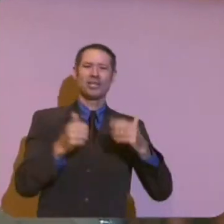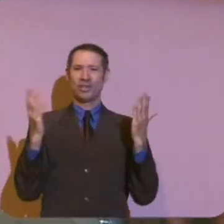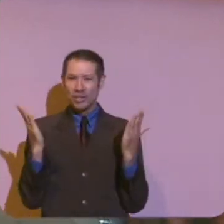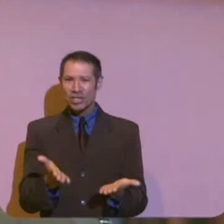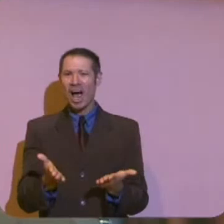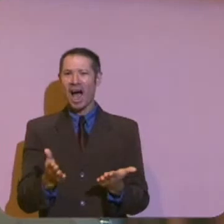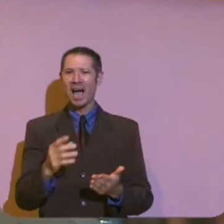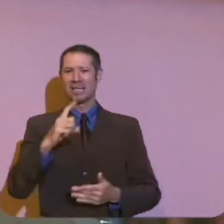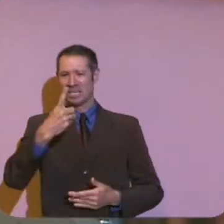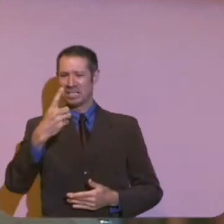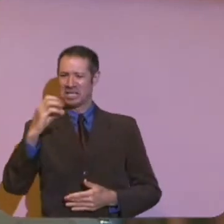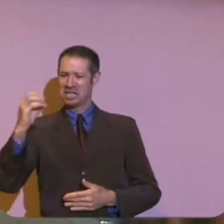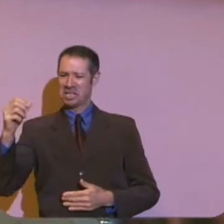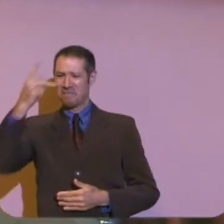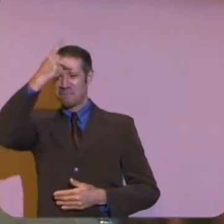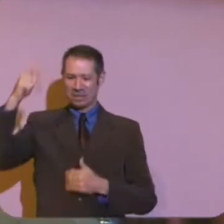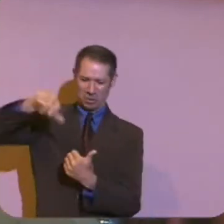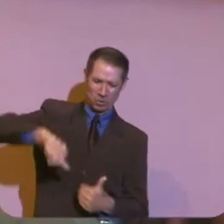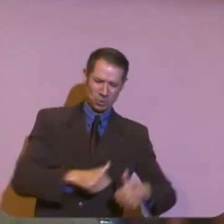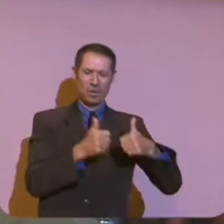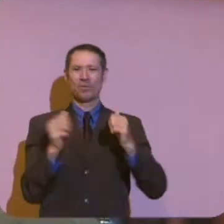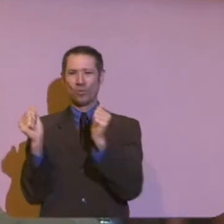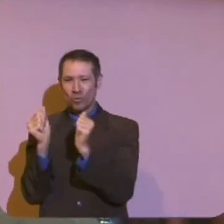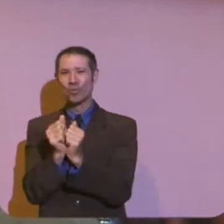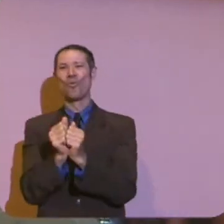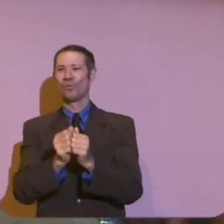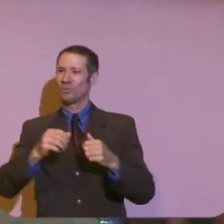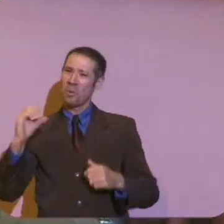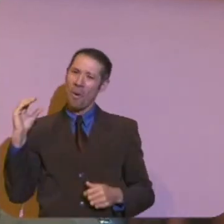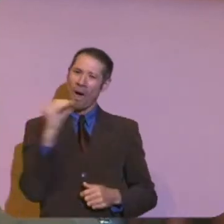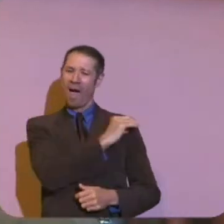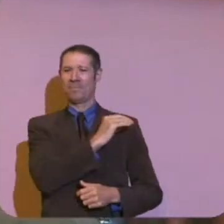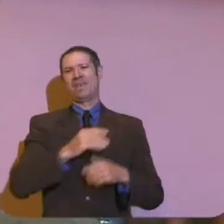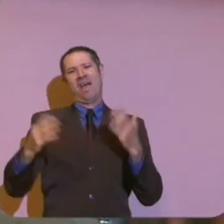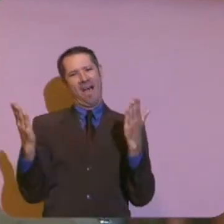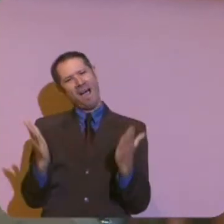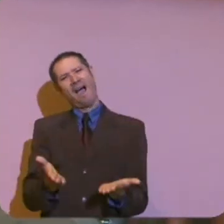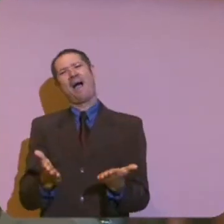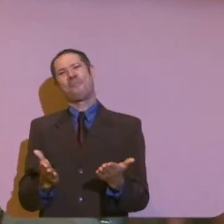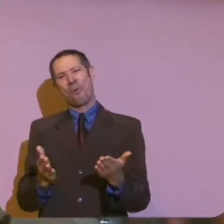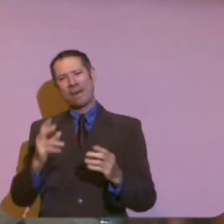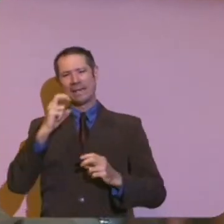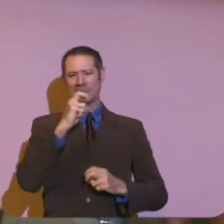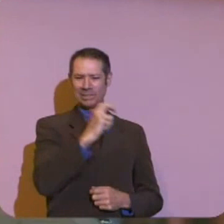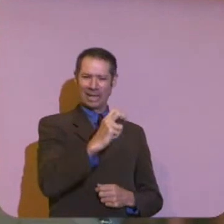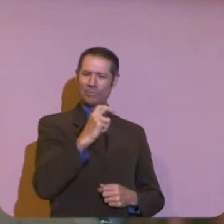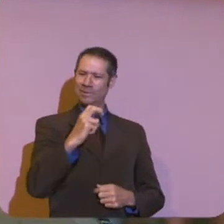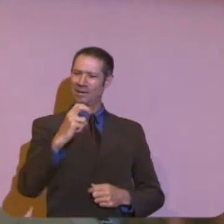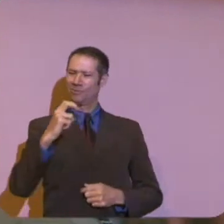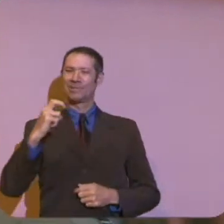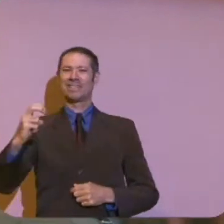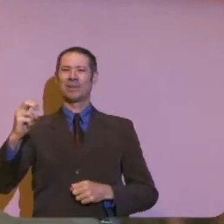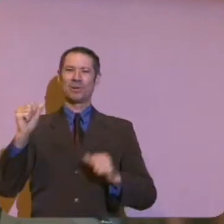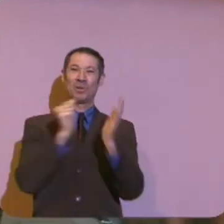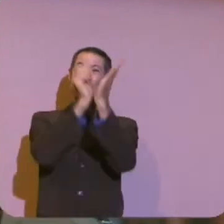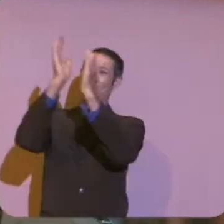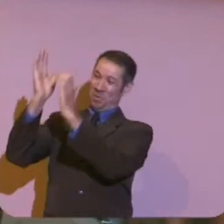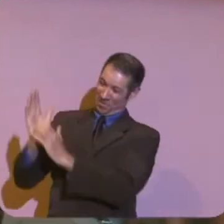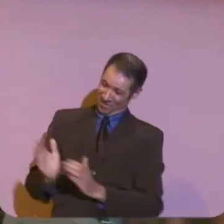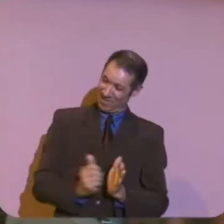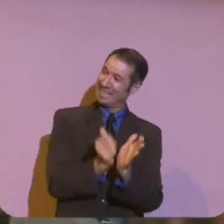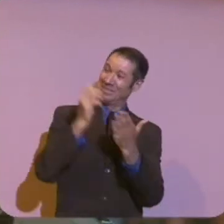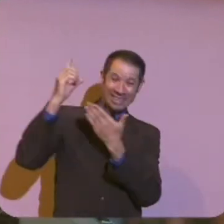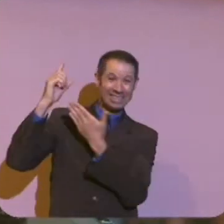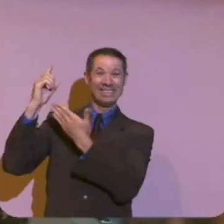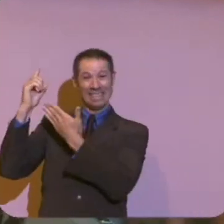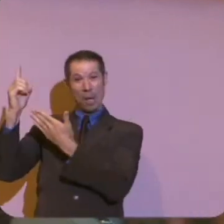batismos com 100 pessoas de uma vez só. E hoje a gente tem que fazer de 5 em 5. Mas louvado seja Deus, não